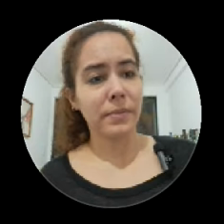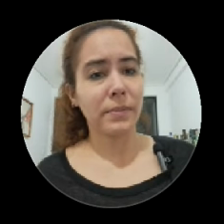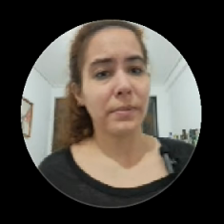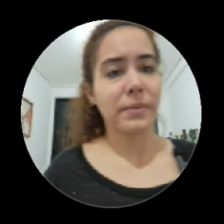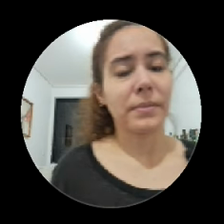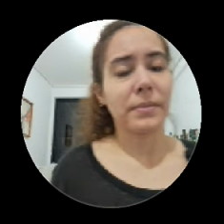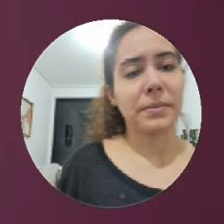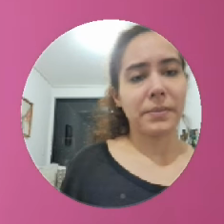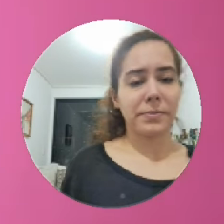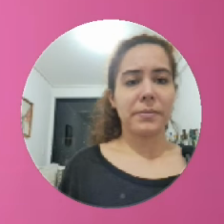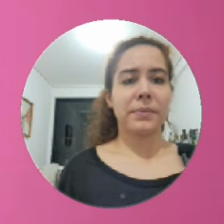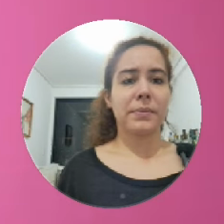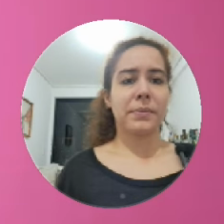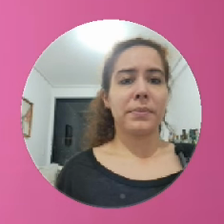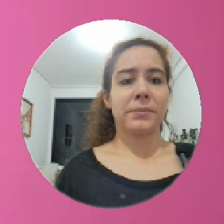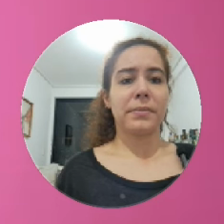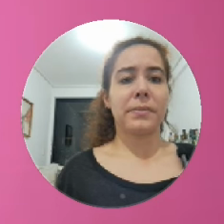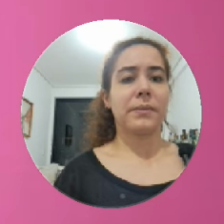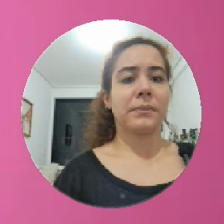relógio que ela tá? Até que.